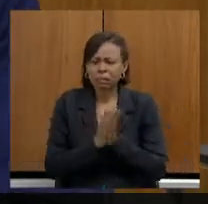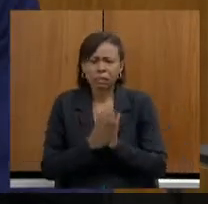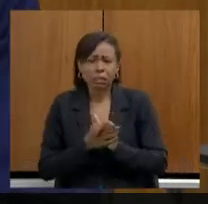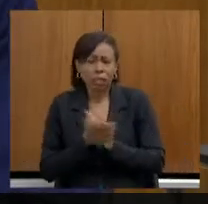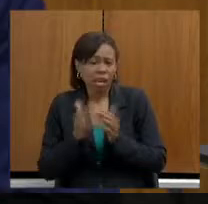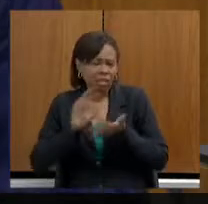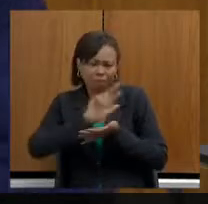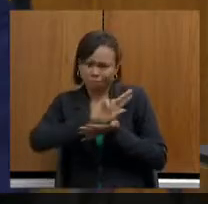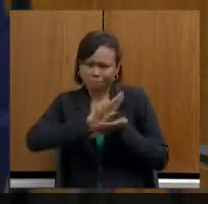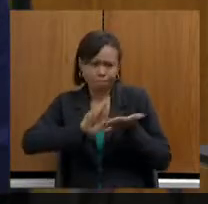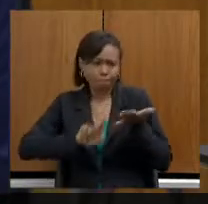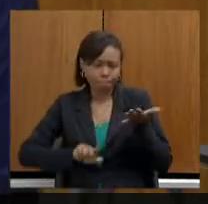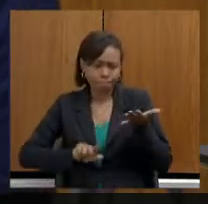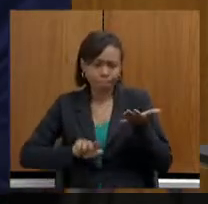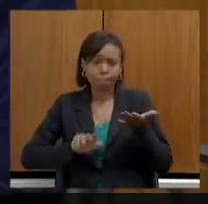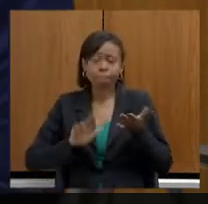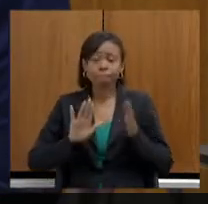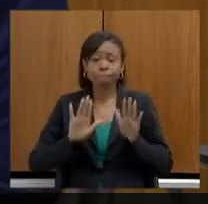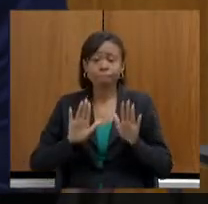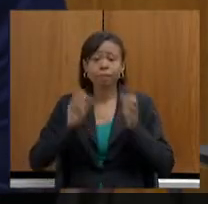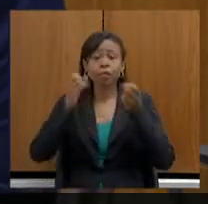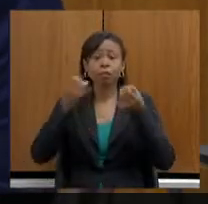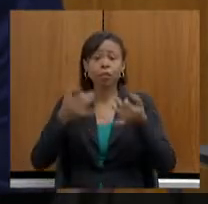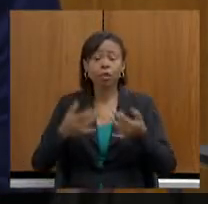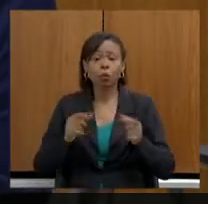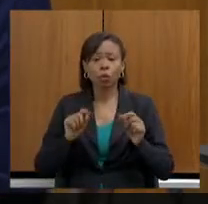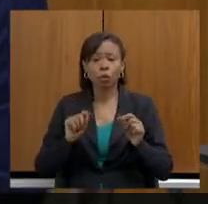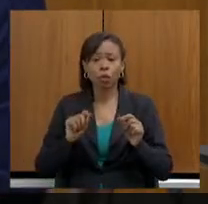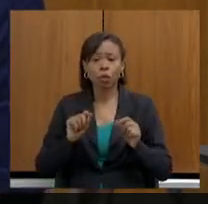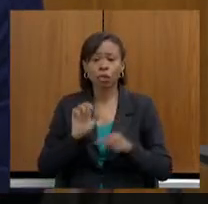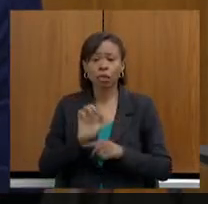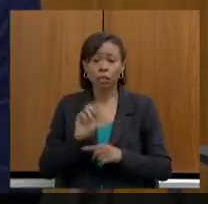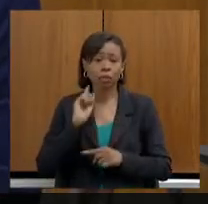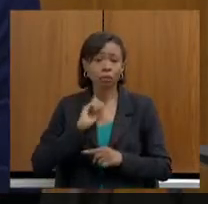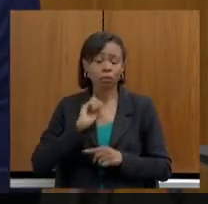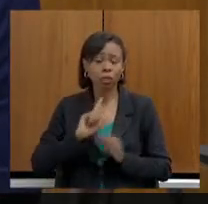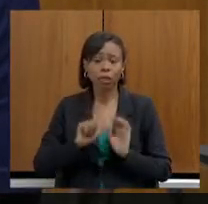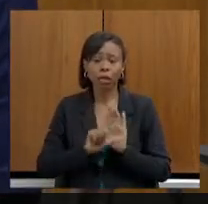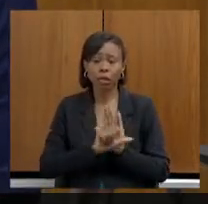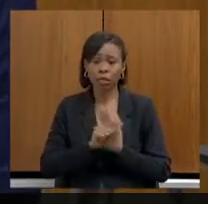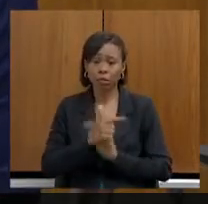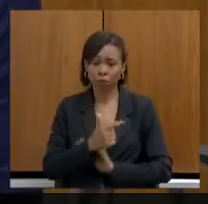novos secretária que nosso estado a uma lei a lei 23